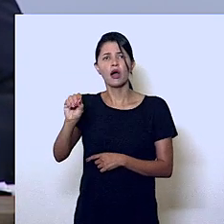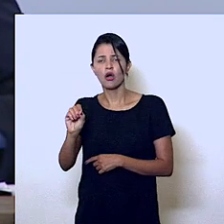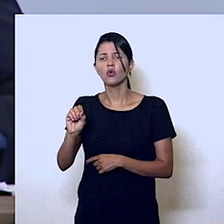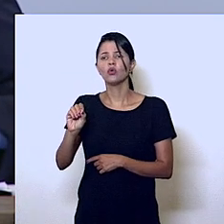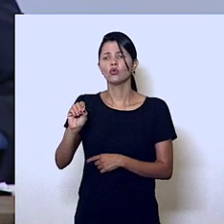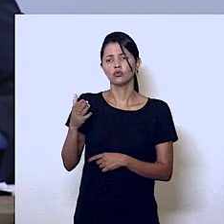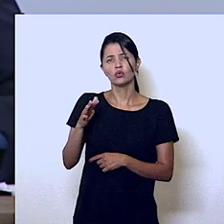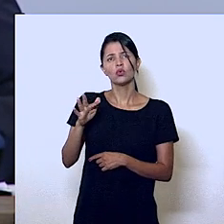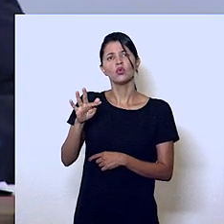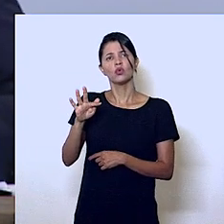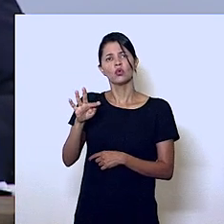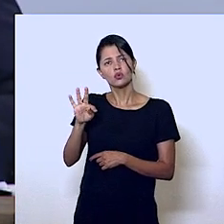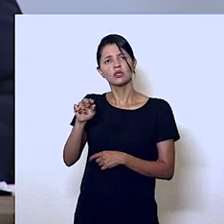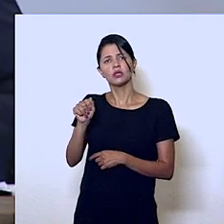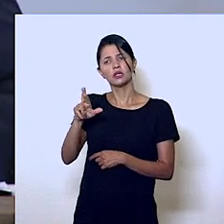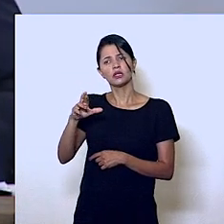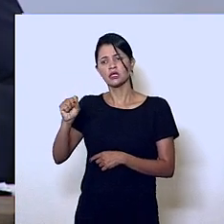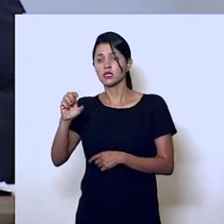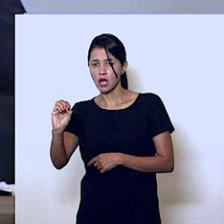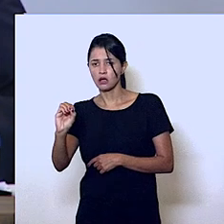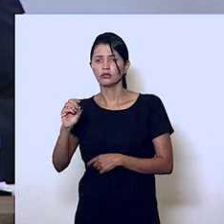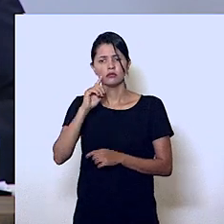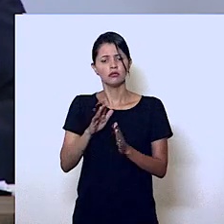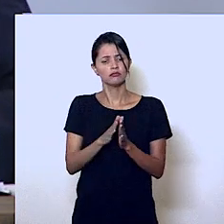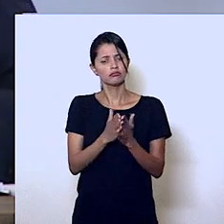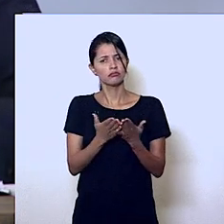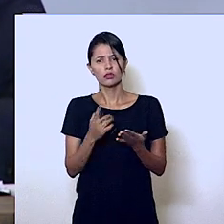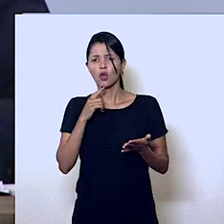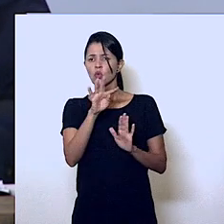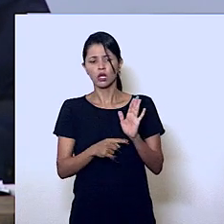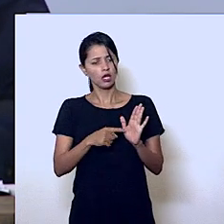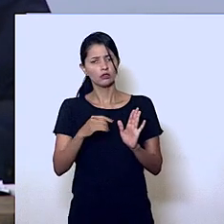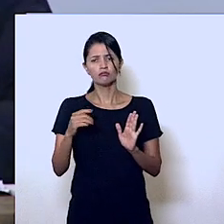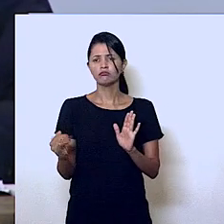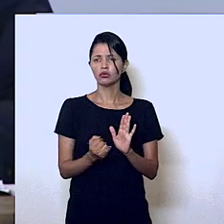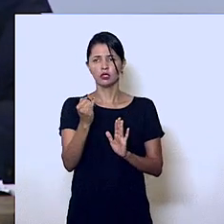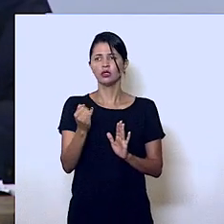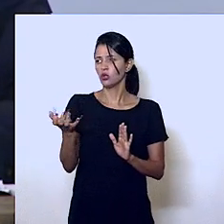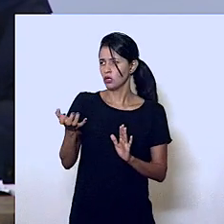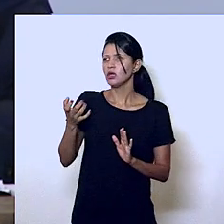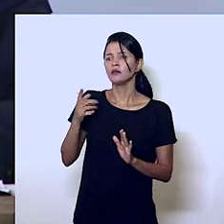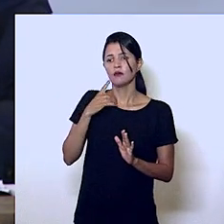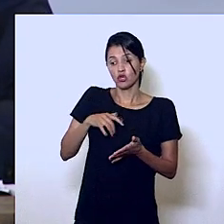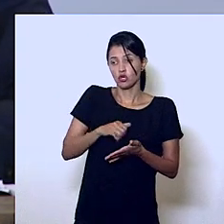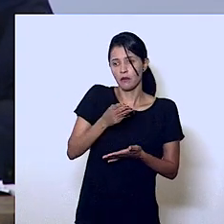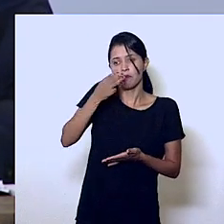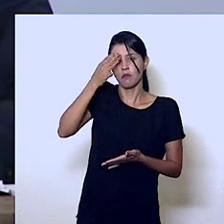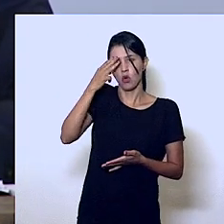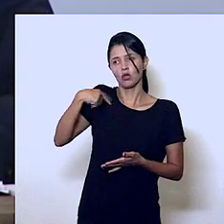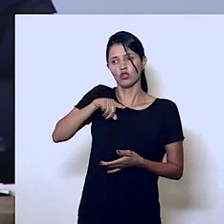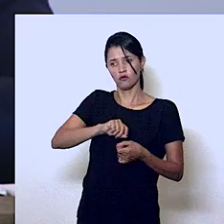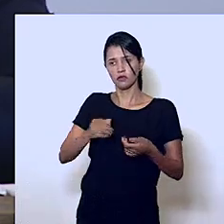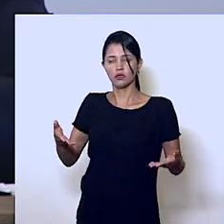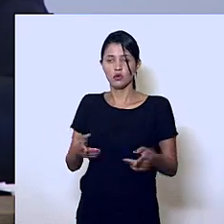tão importante aqui, que eu pediria que ficasse registrado, seguramente, na memória que nós vamos fazer, mas, em prol do tempo até, eu